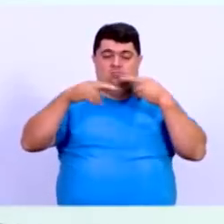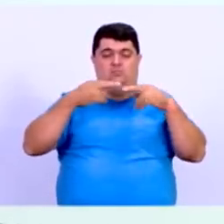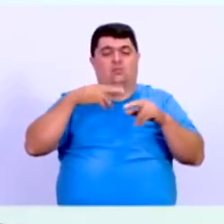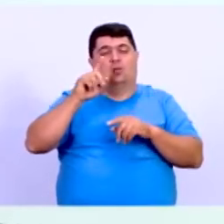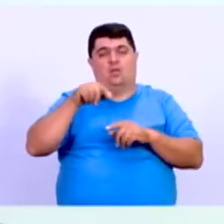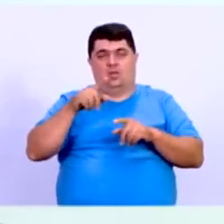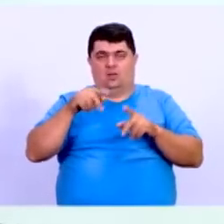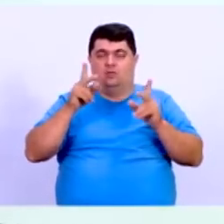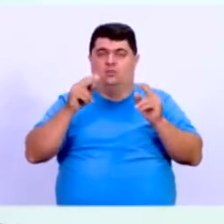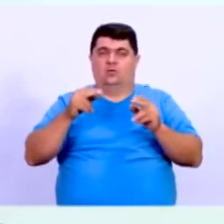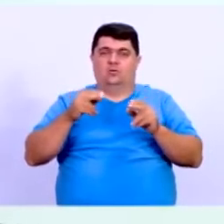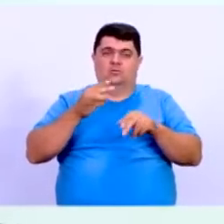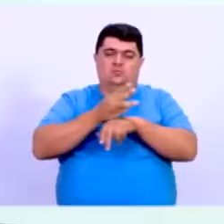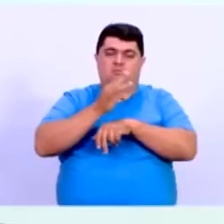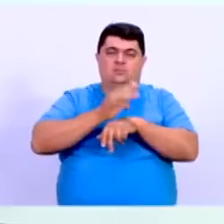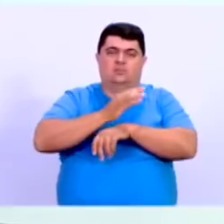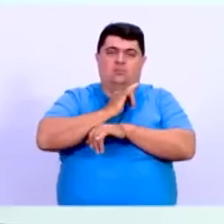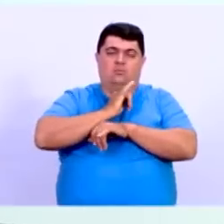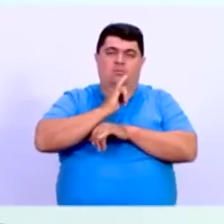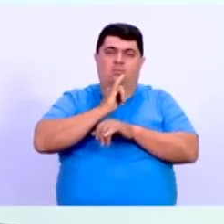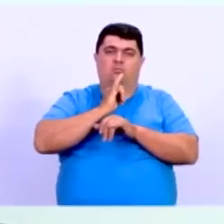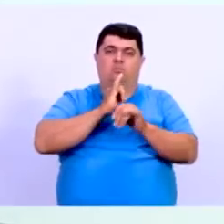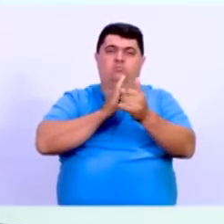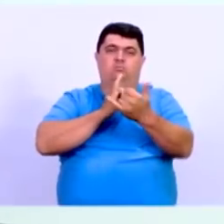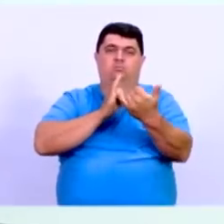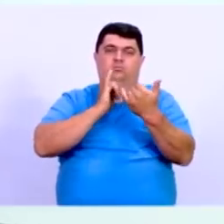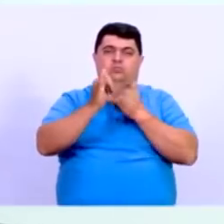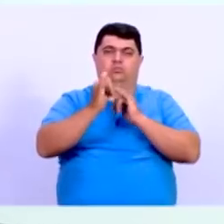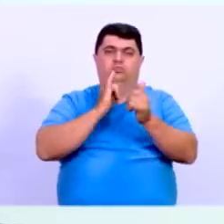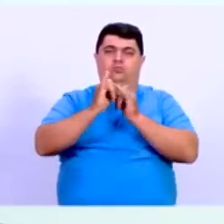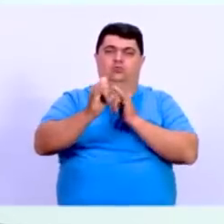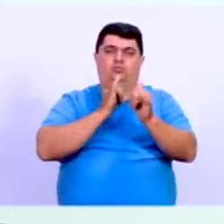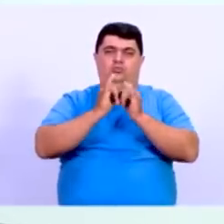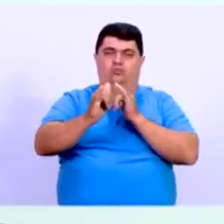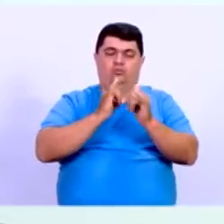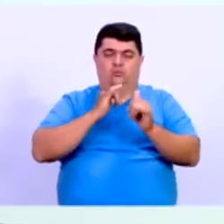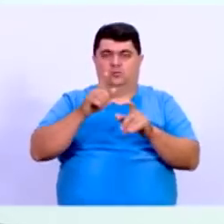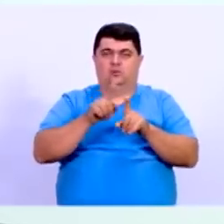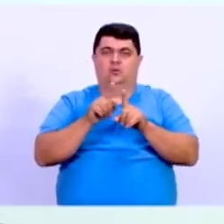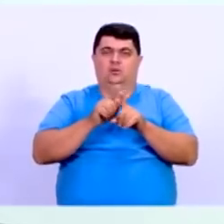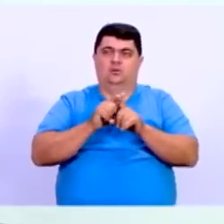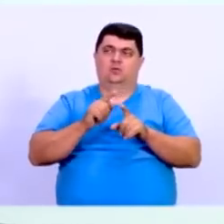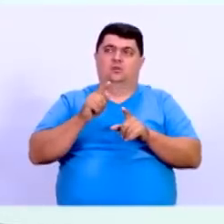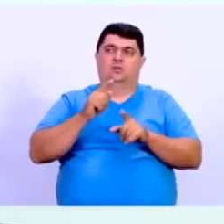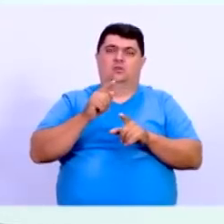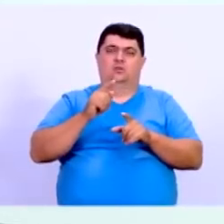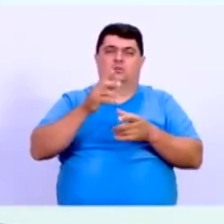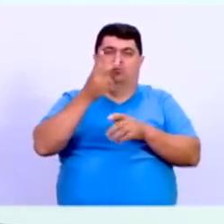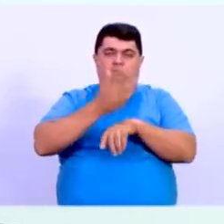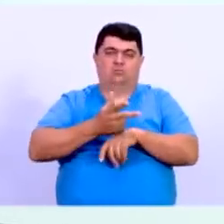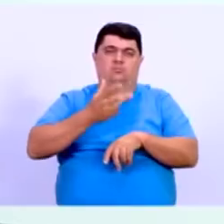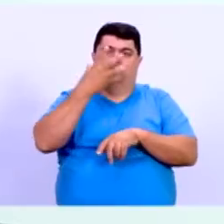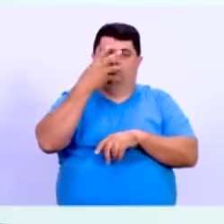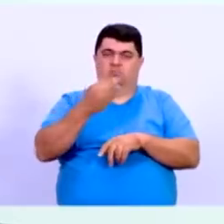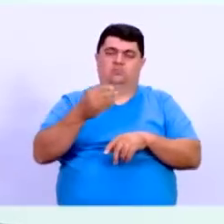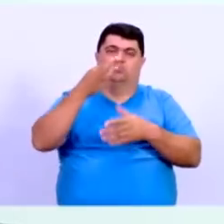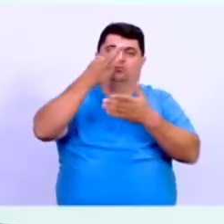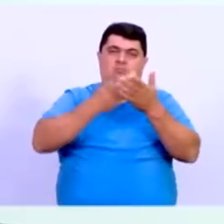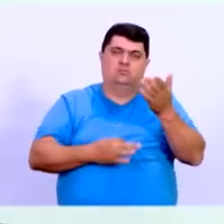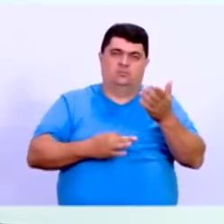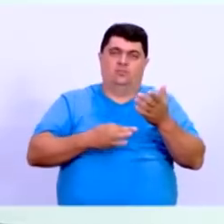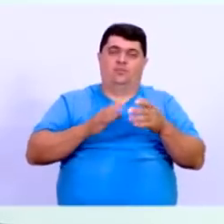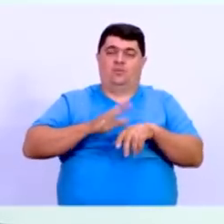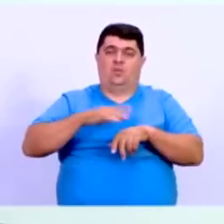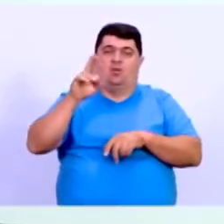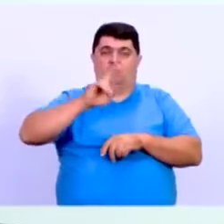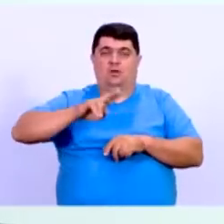né? Está utilizando ali para poder enviar e receber dados, vídeos, fotos, né, textos, tá? Muita gente utiliza mais